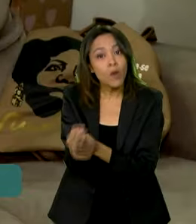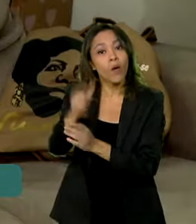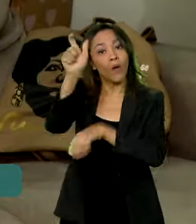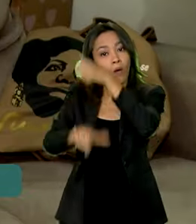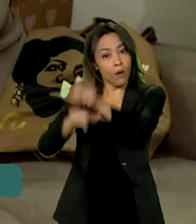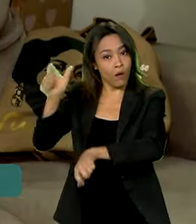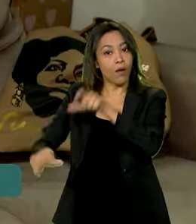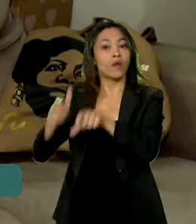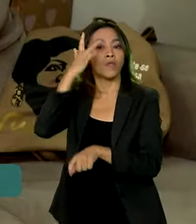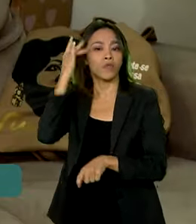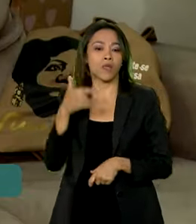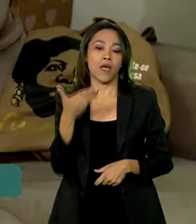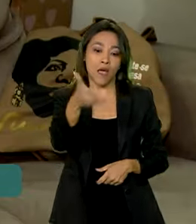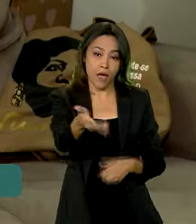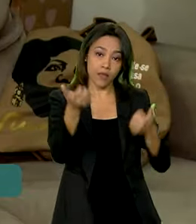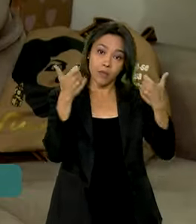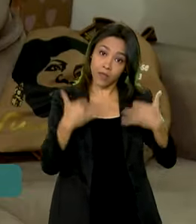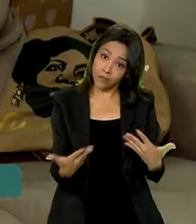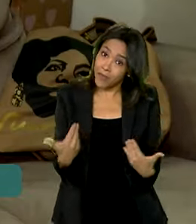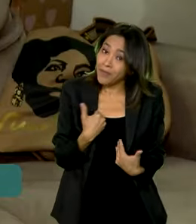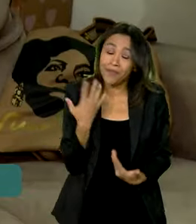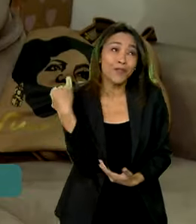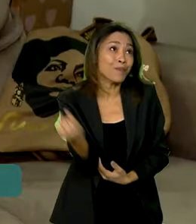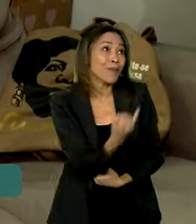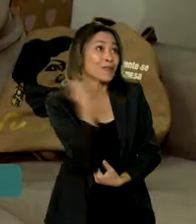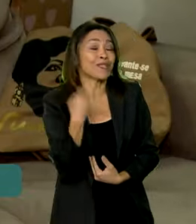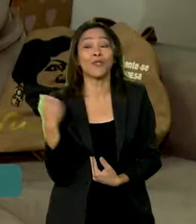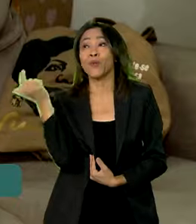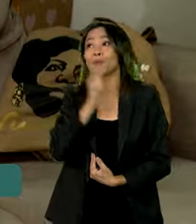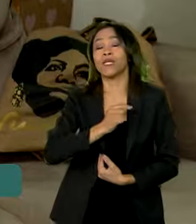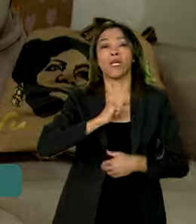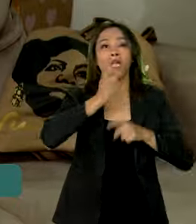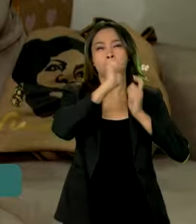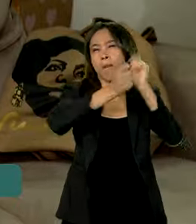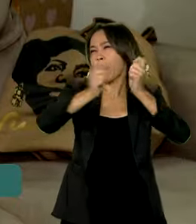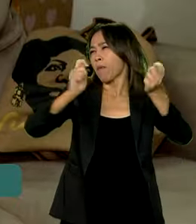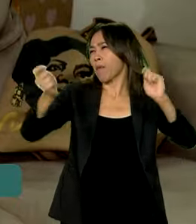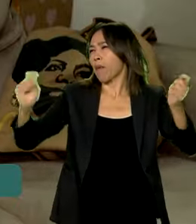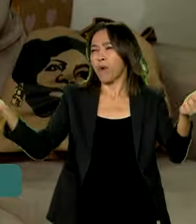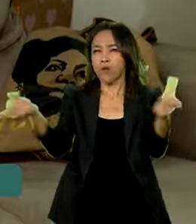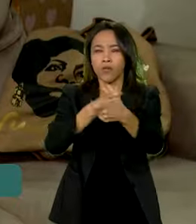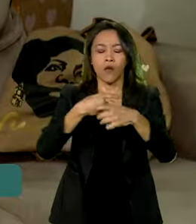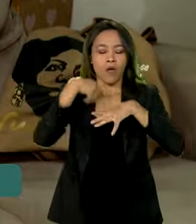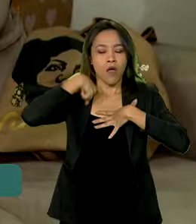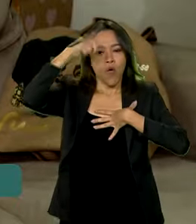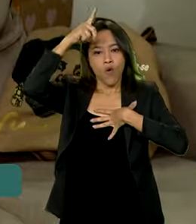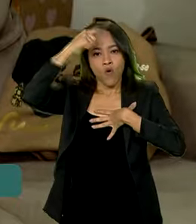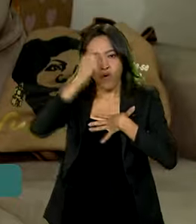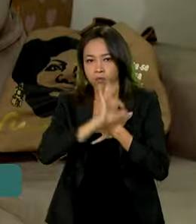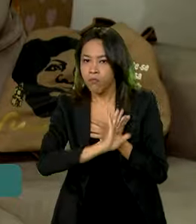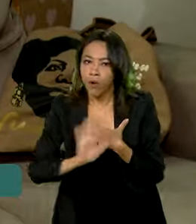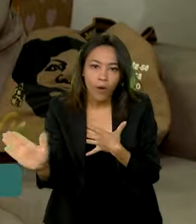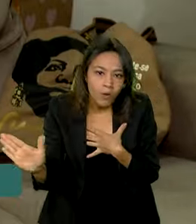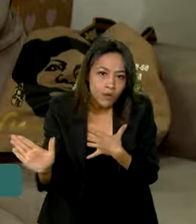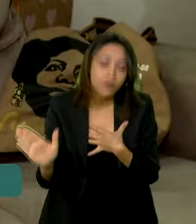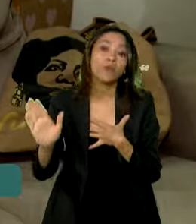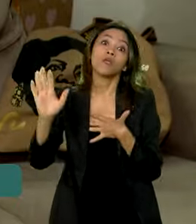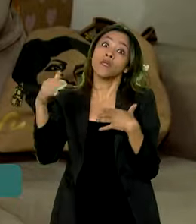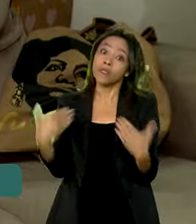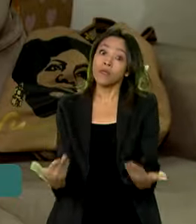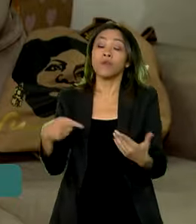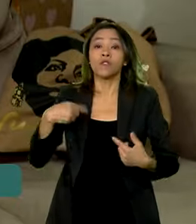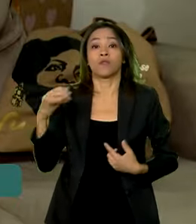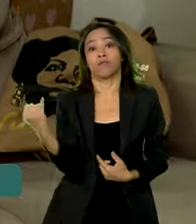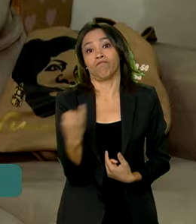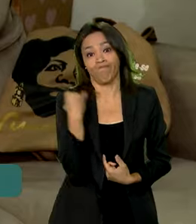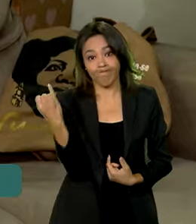mim foi super importante, eu consegui quitar todas as dívidas, eu consegui porque também comecei um trabalho CLT no ano passado e aí foi